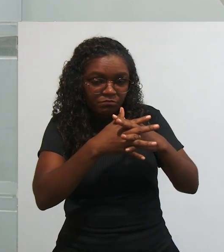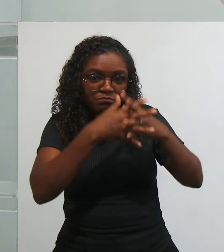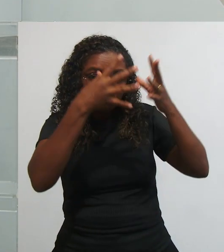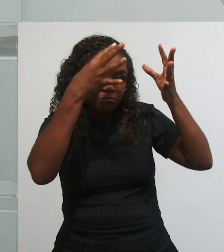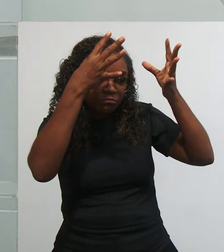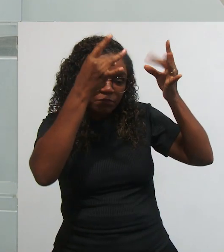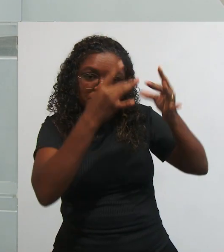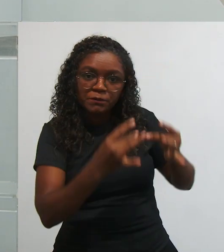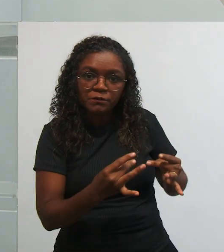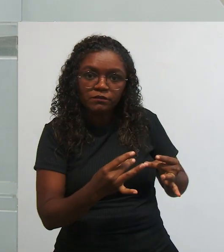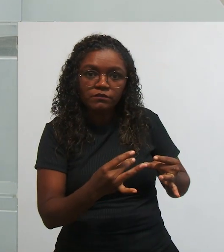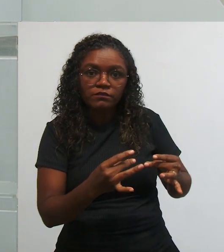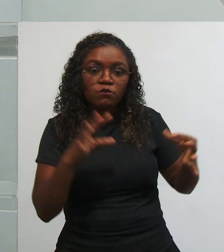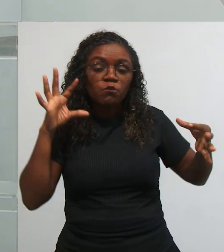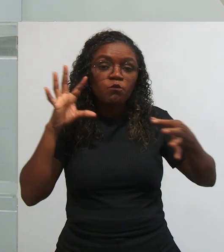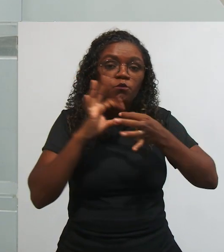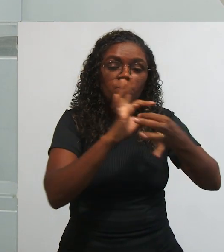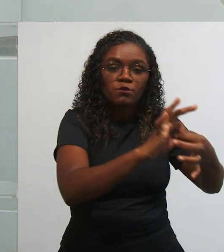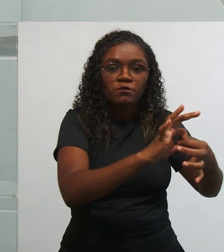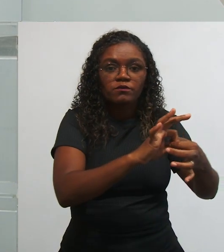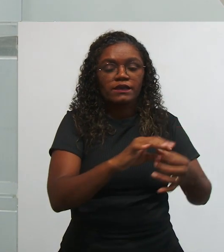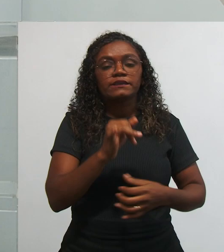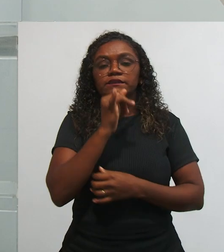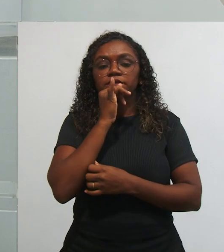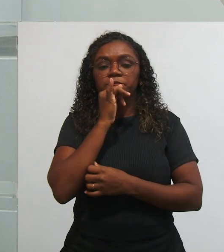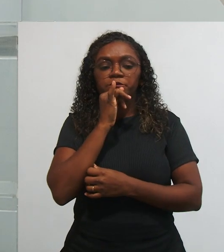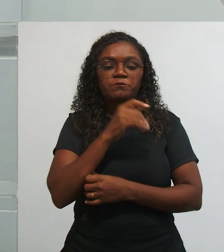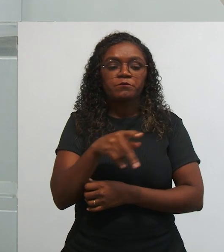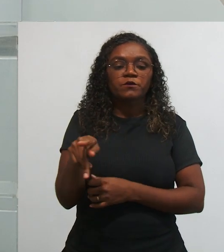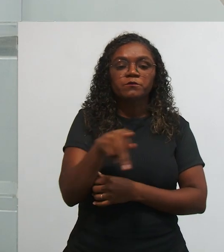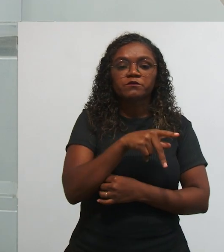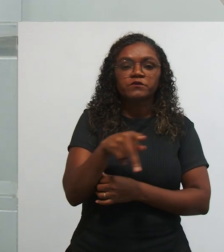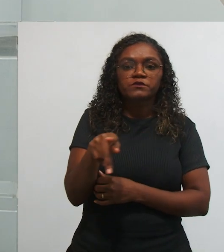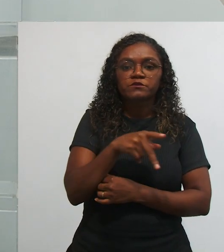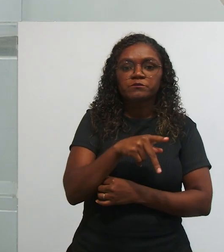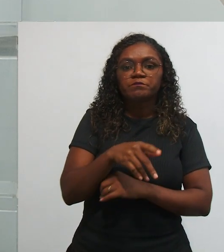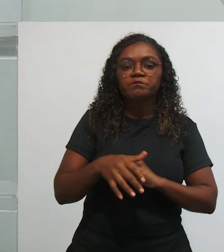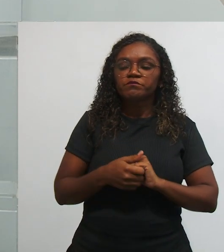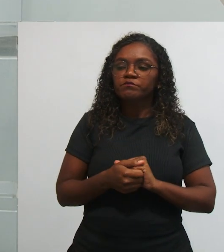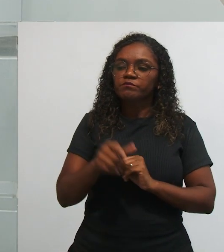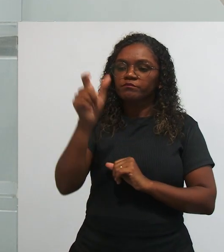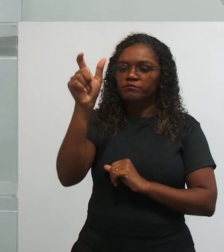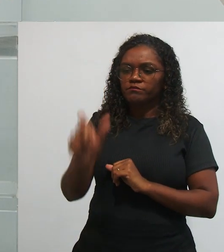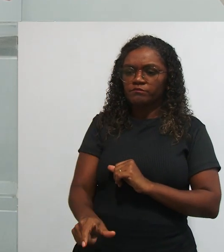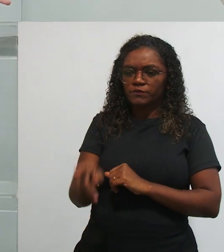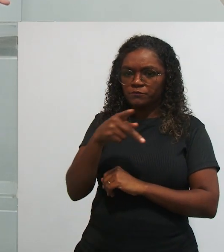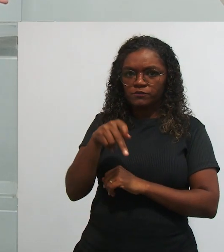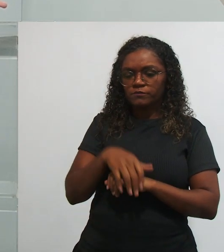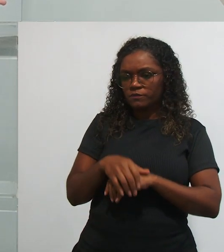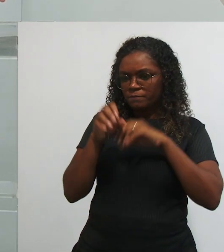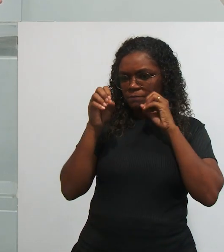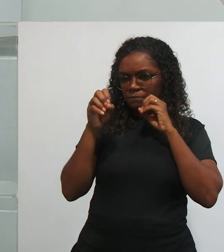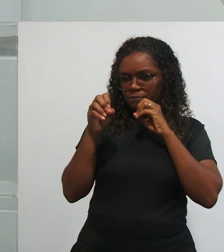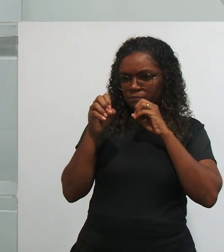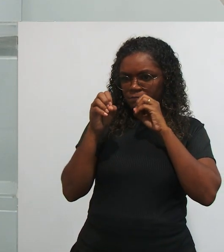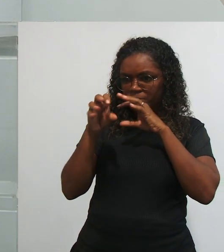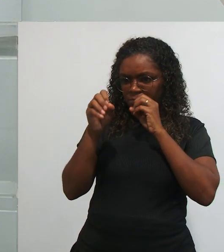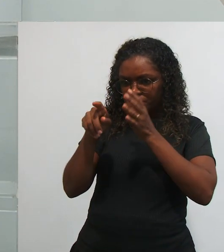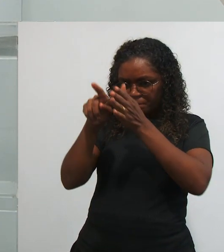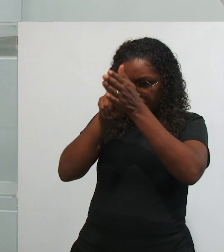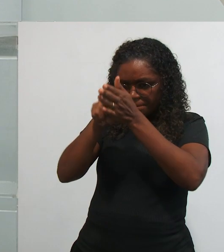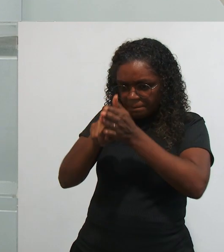em seu contexto. Então, eu não tenho um professor e pegar o professor, estudar ele, colocar ele dentro de uma sala e fechar